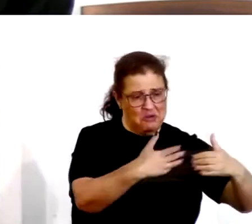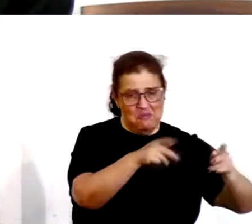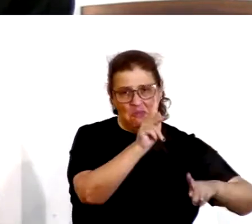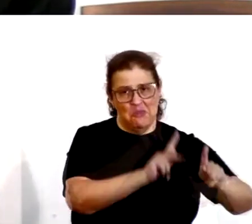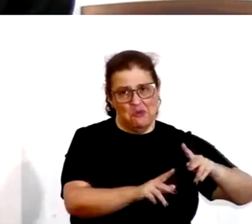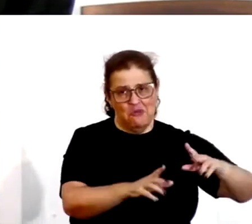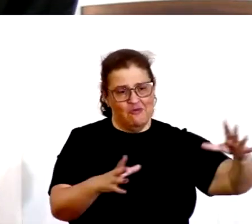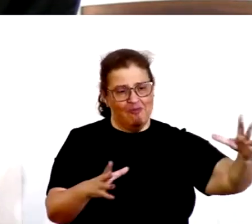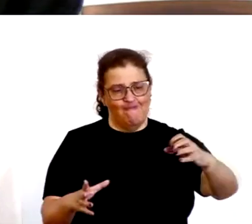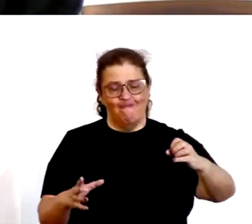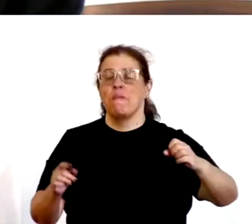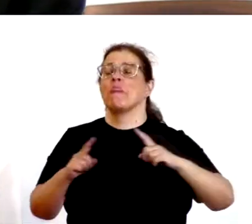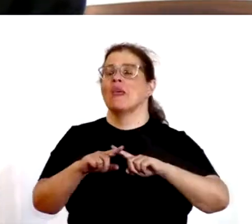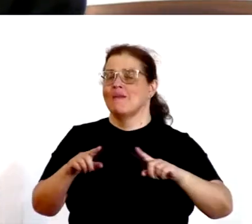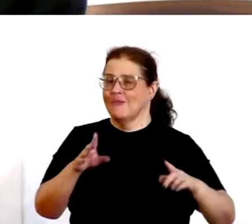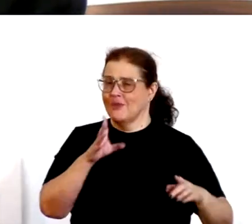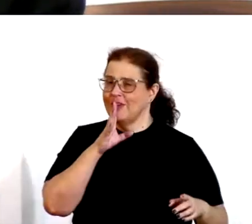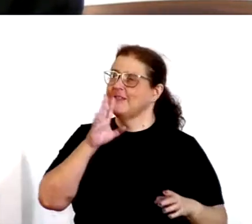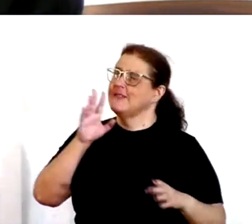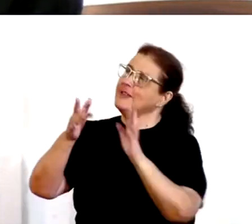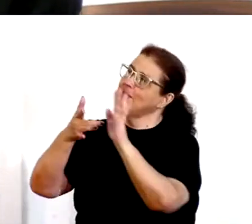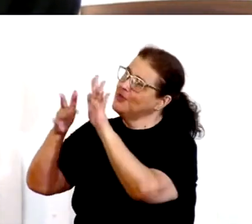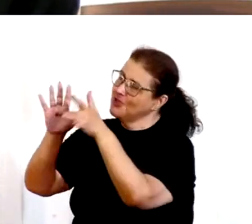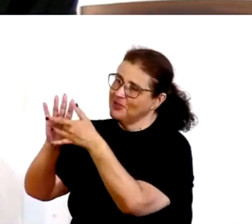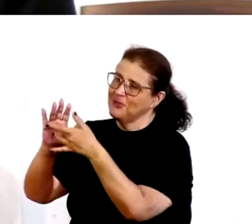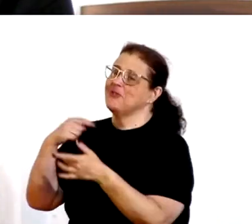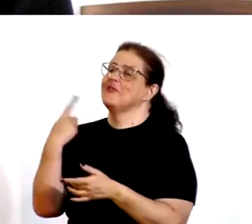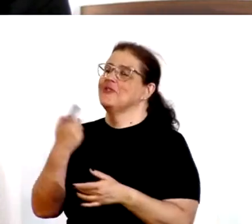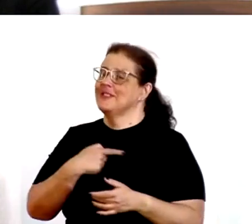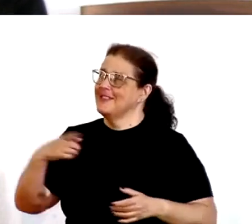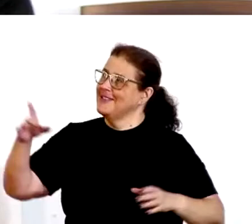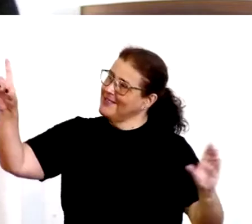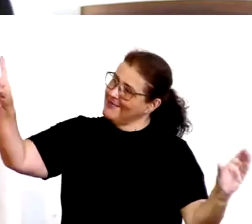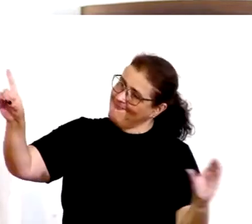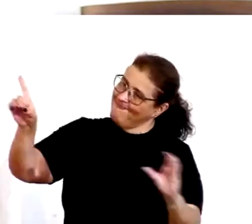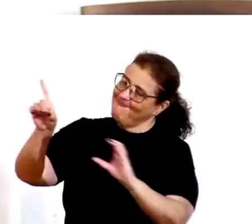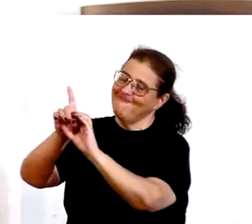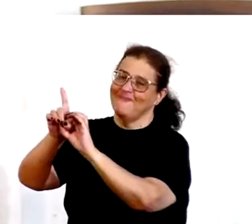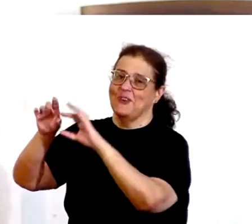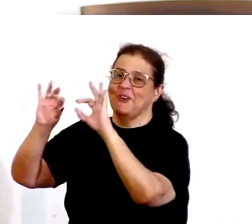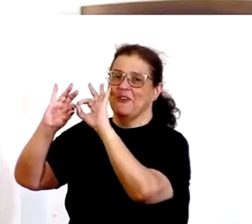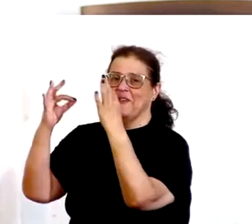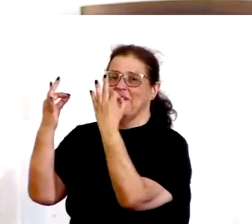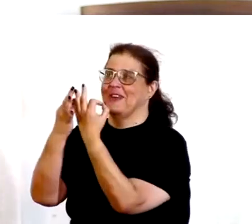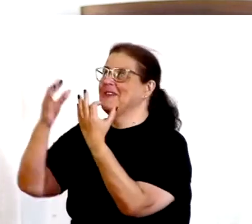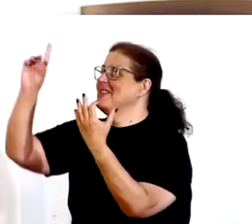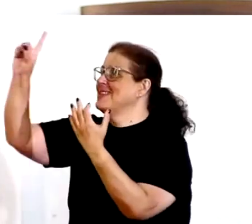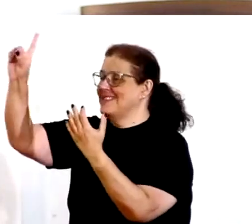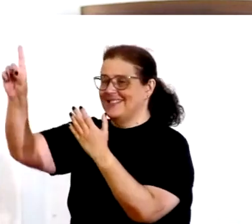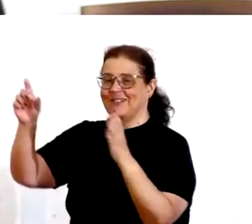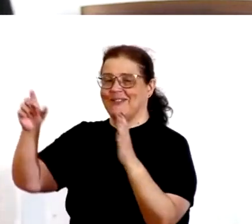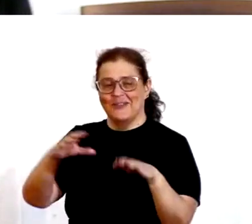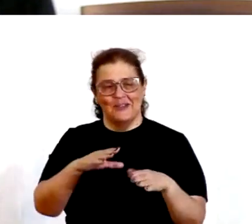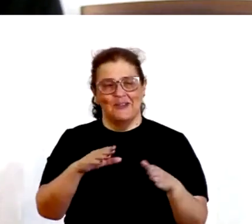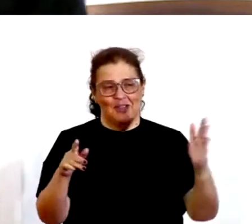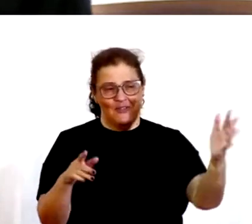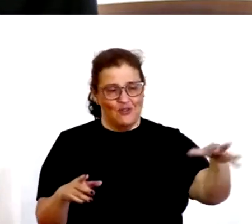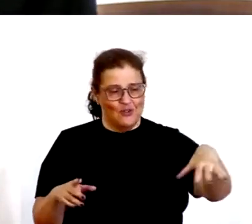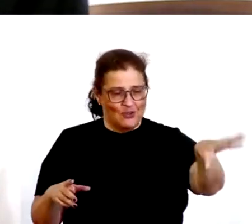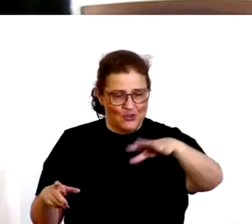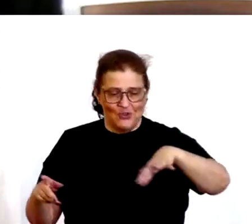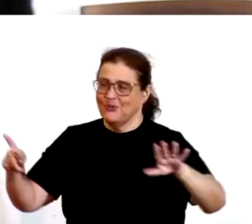mas concidadãos dos santos, e sois da família de Deus. Capítulo 3, Paulo agora vai